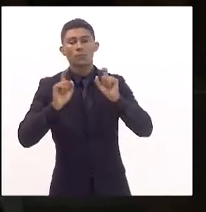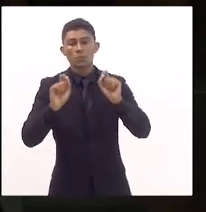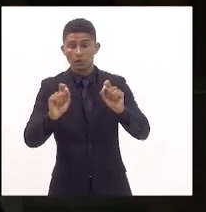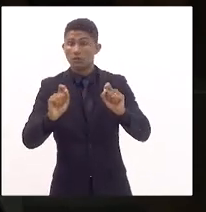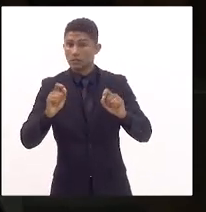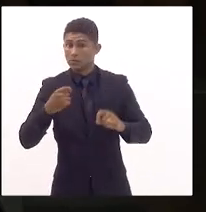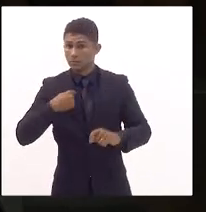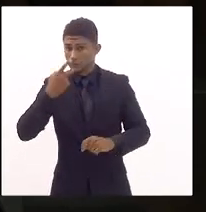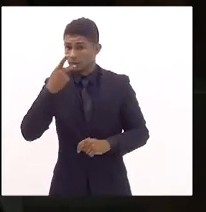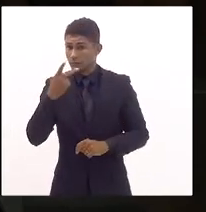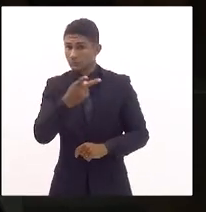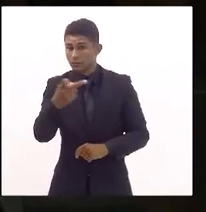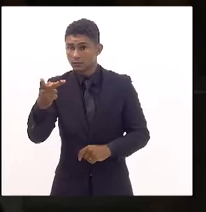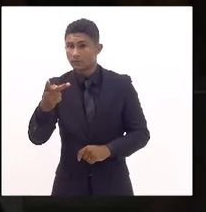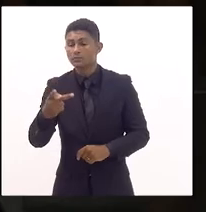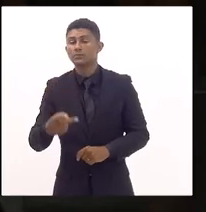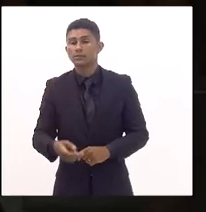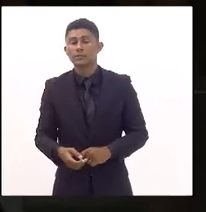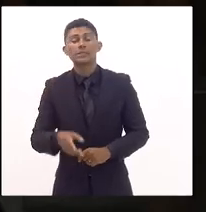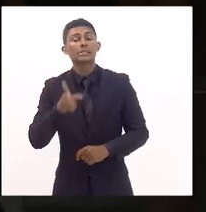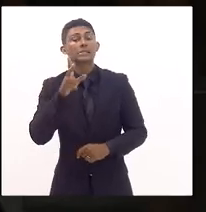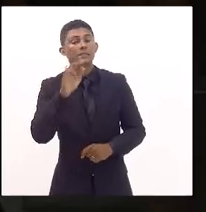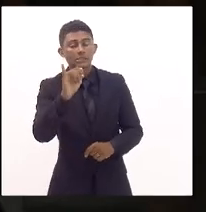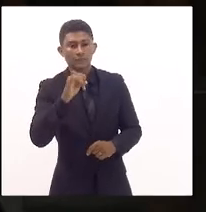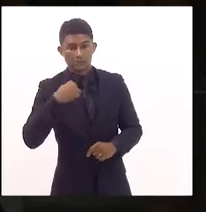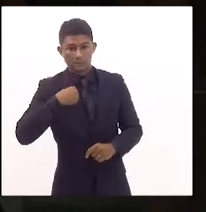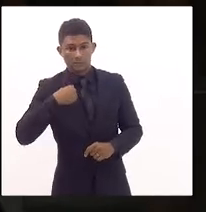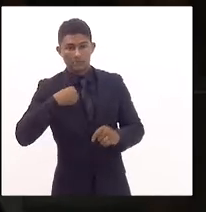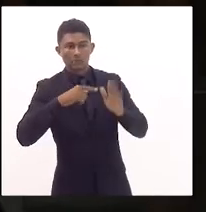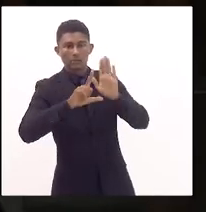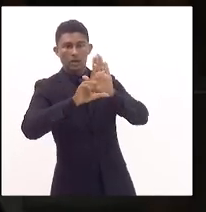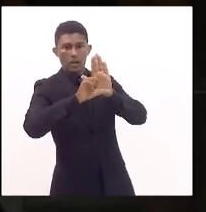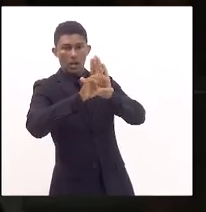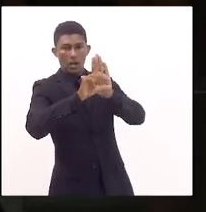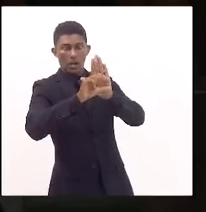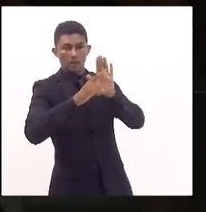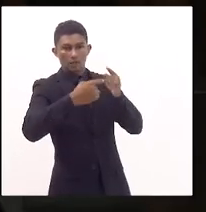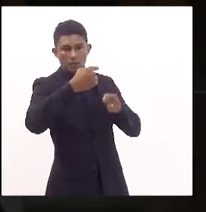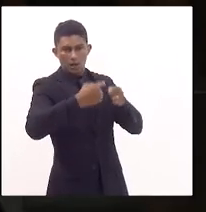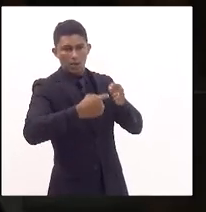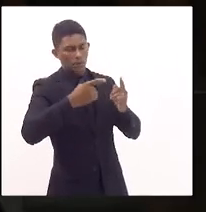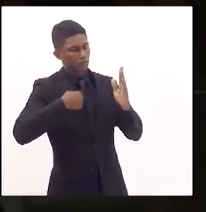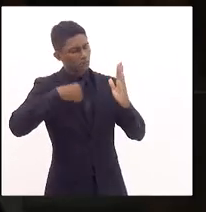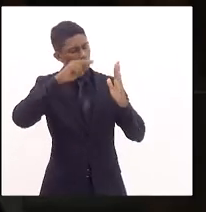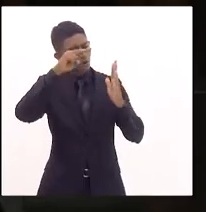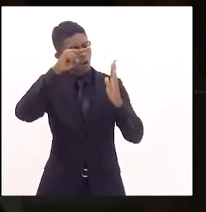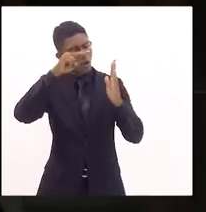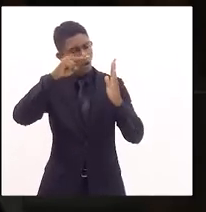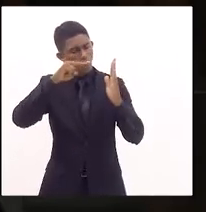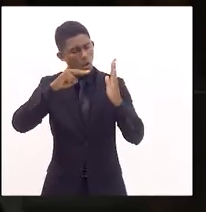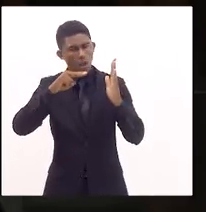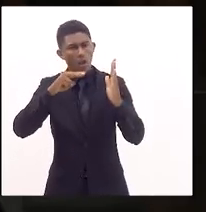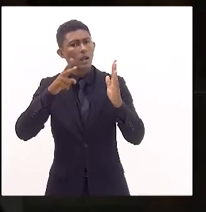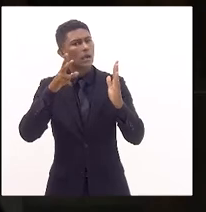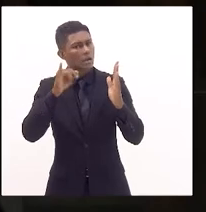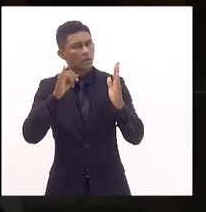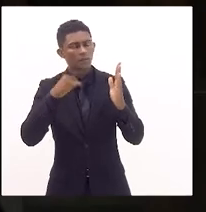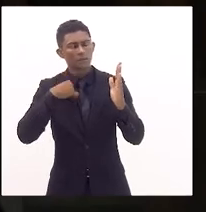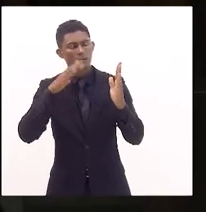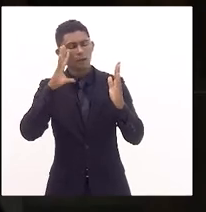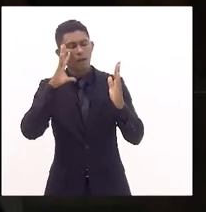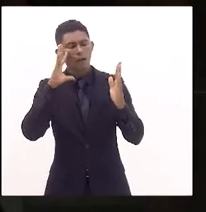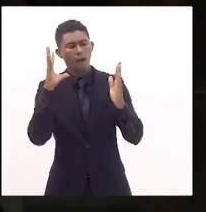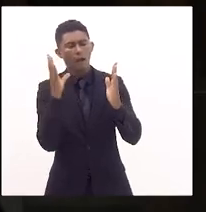aqui, se eu leio a legislação eleitoral com a atenção que